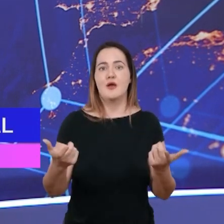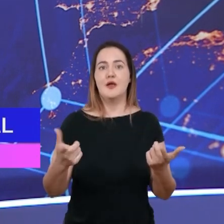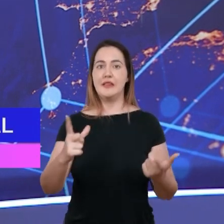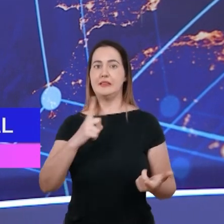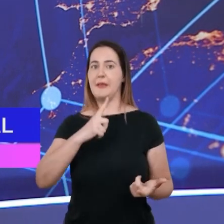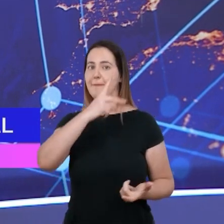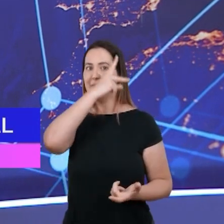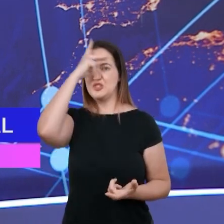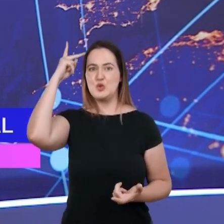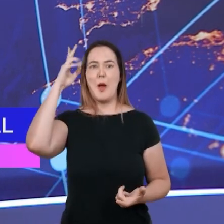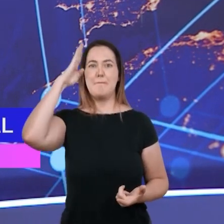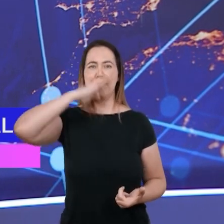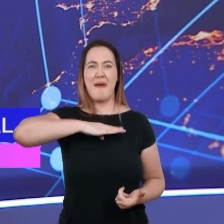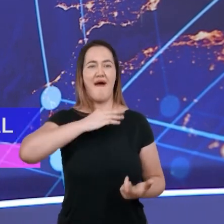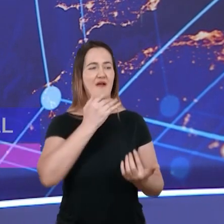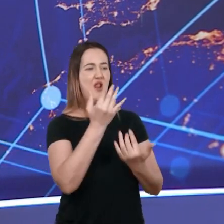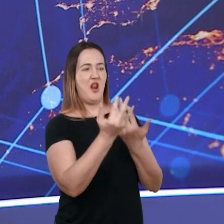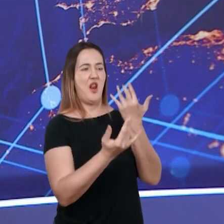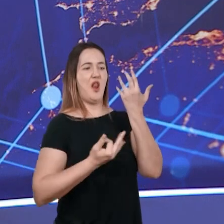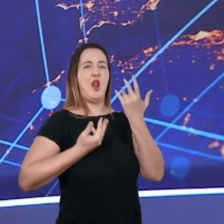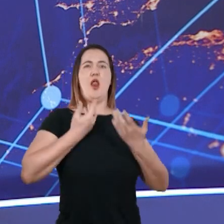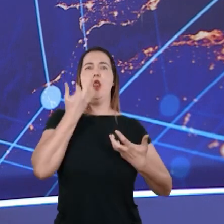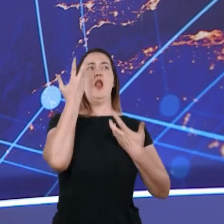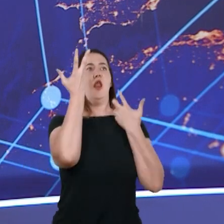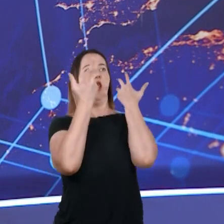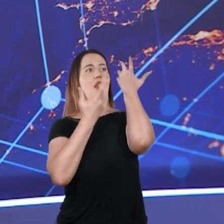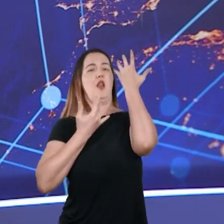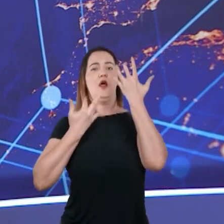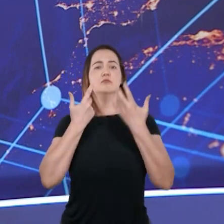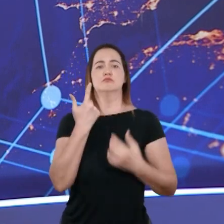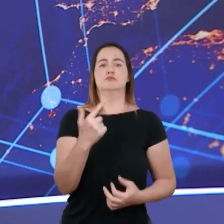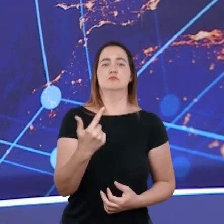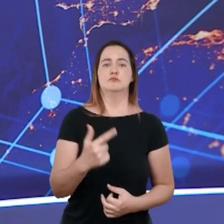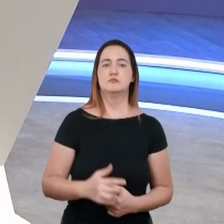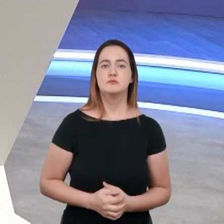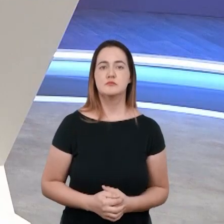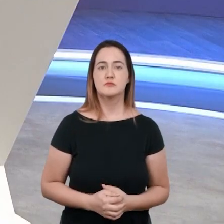agora. Não há um lugar onde tem pessoas más queimando.